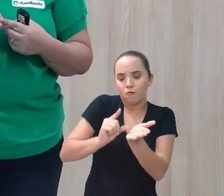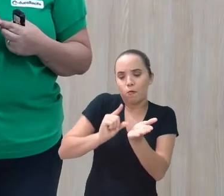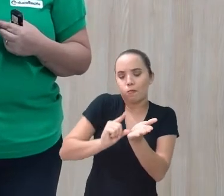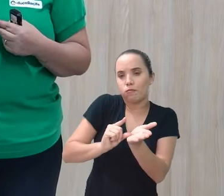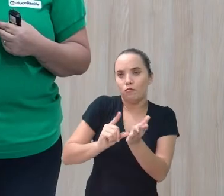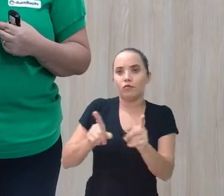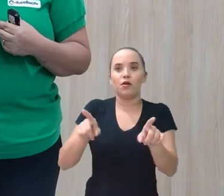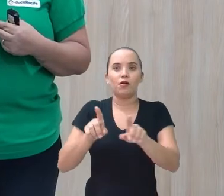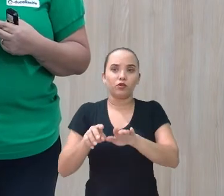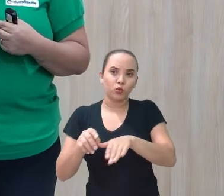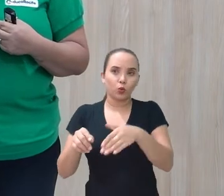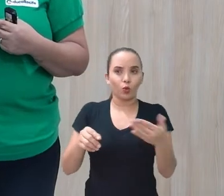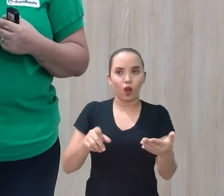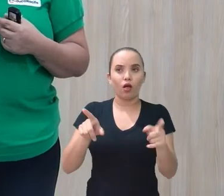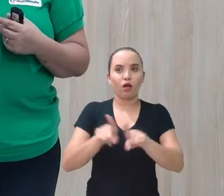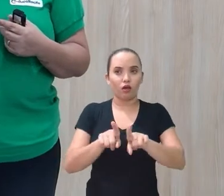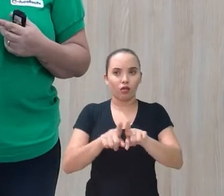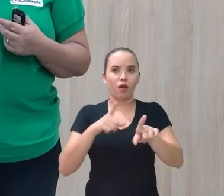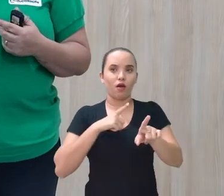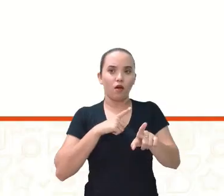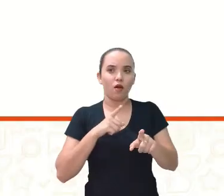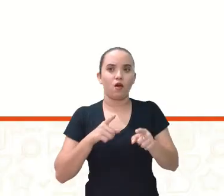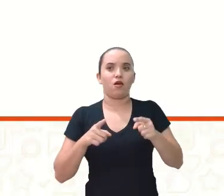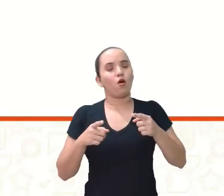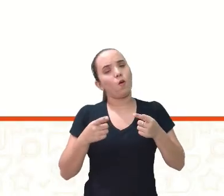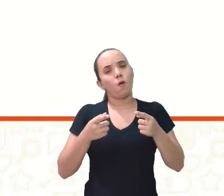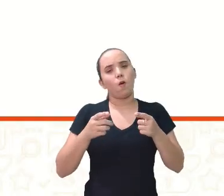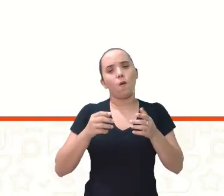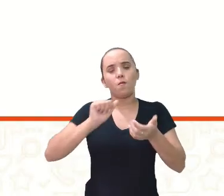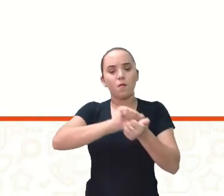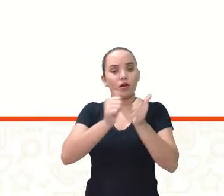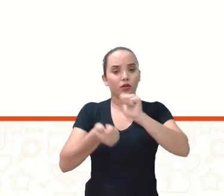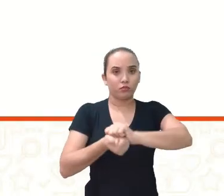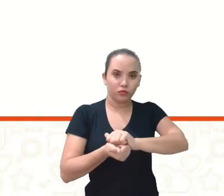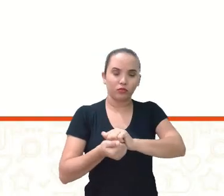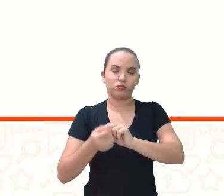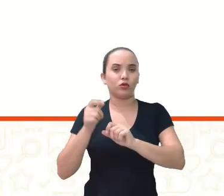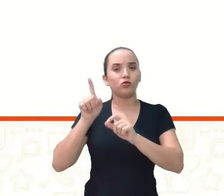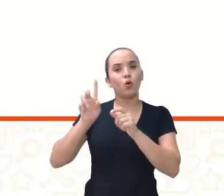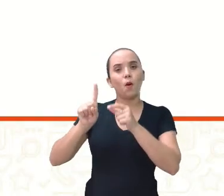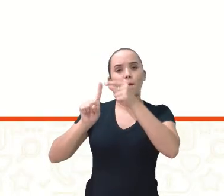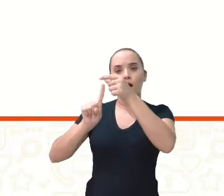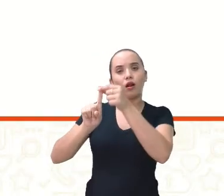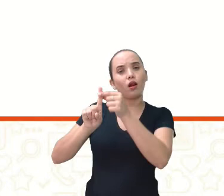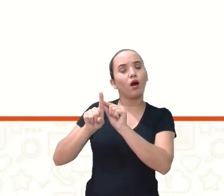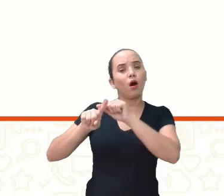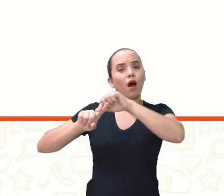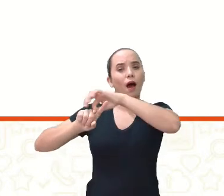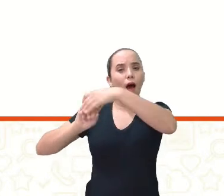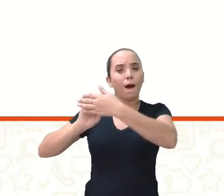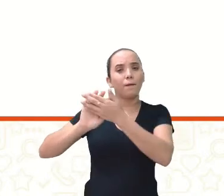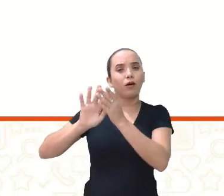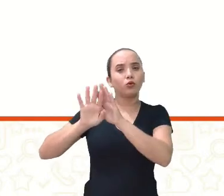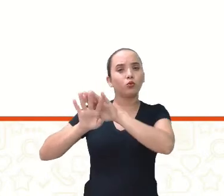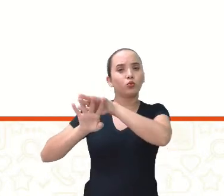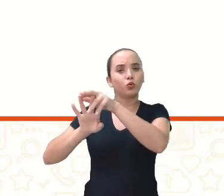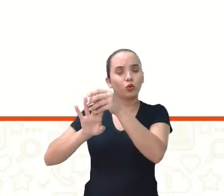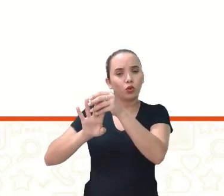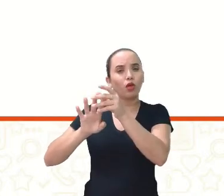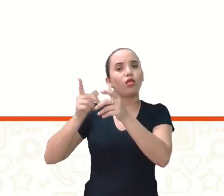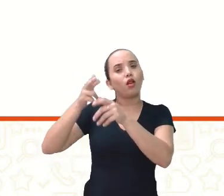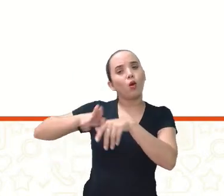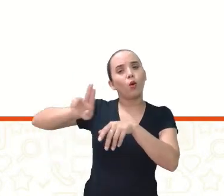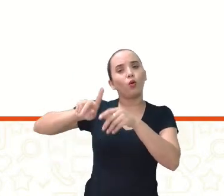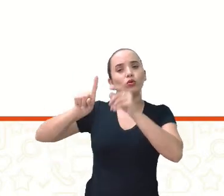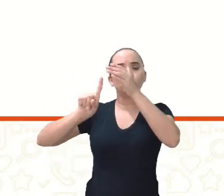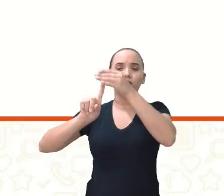no dedo, que ele pode precisar ou não, mas ele teria ali um adaptador no dedo